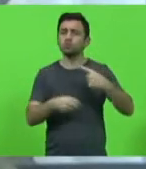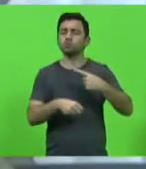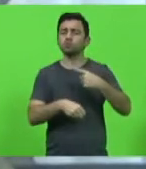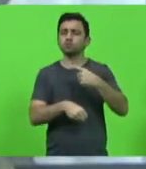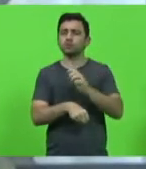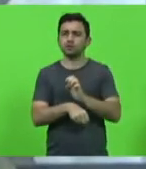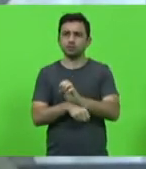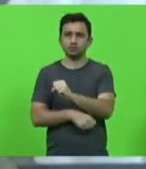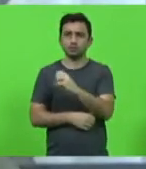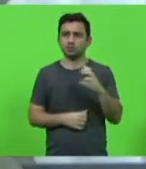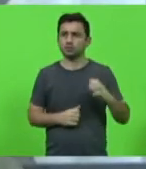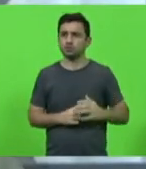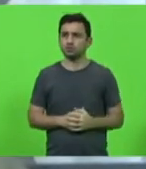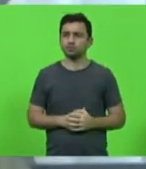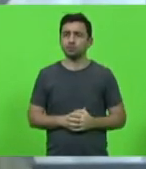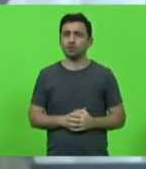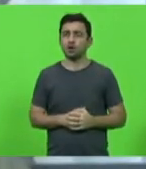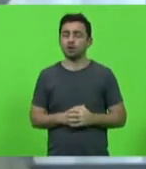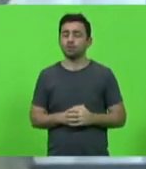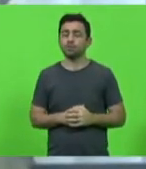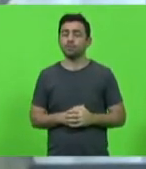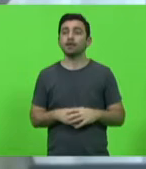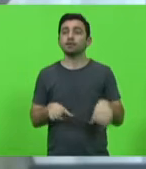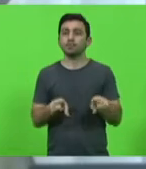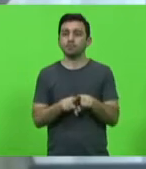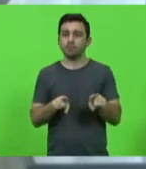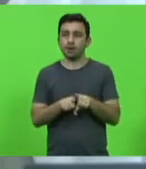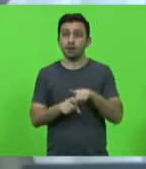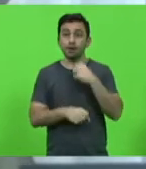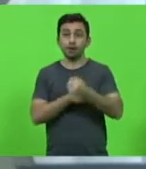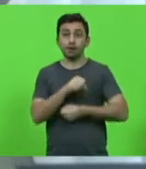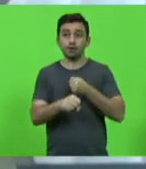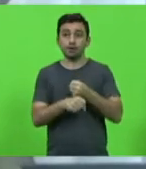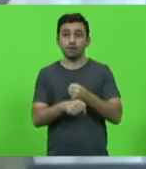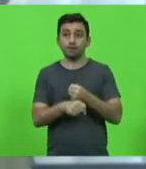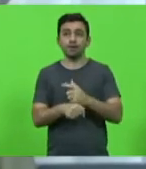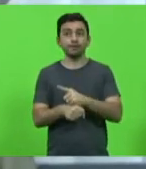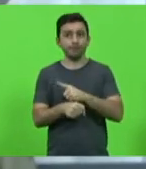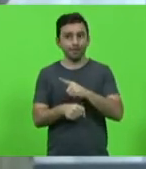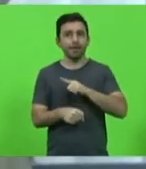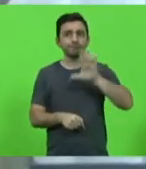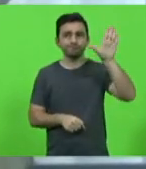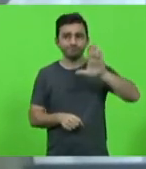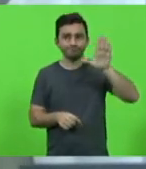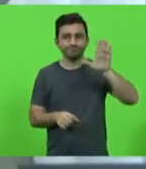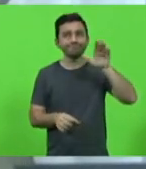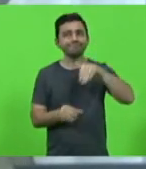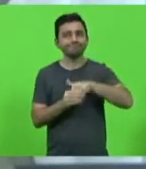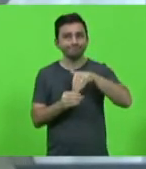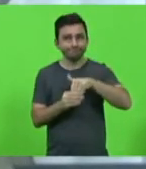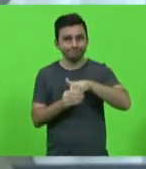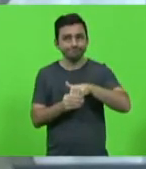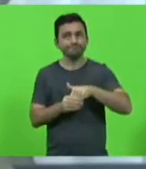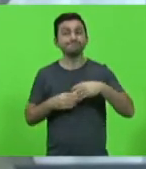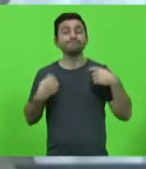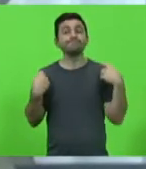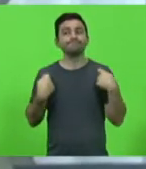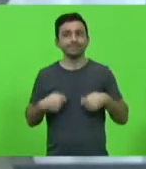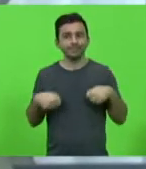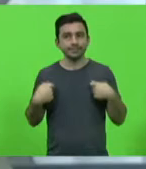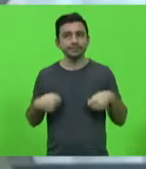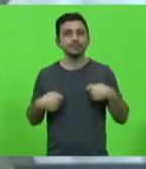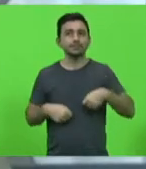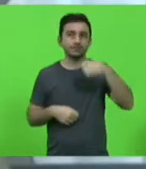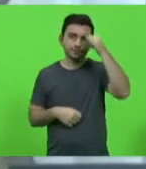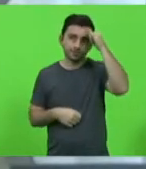esse é outro foco. Da mesma forma, ano que vem nós temos eleições e nós precisamos combater